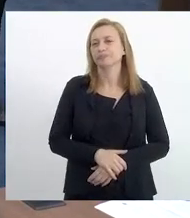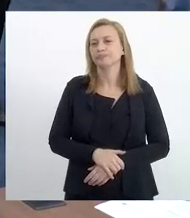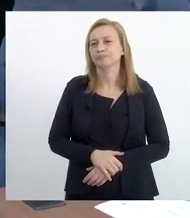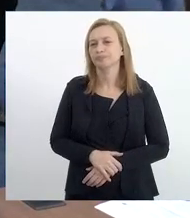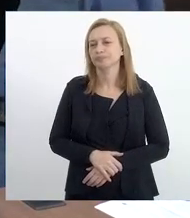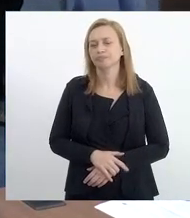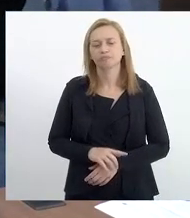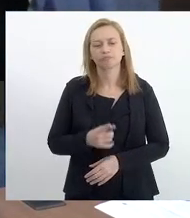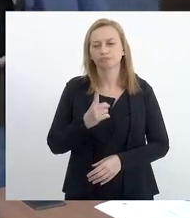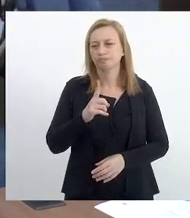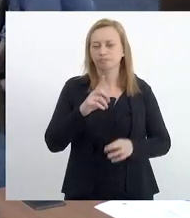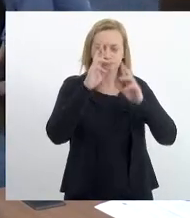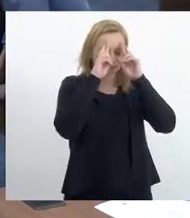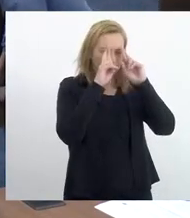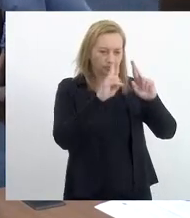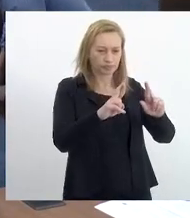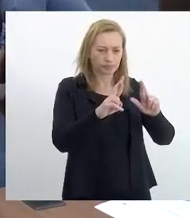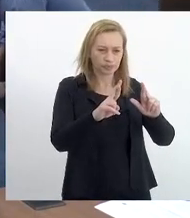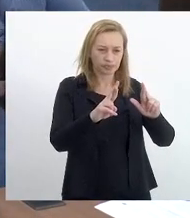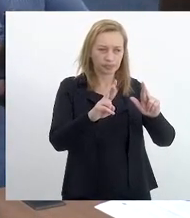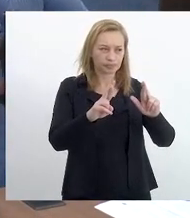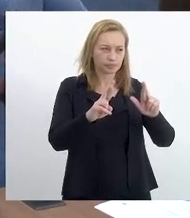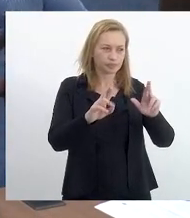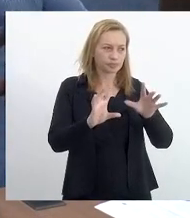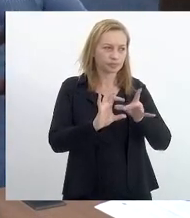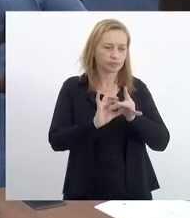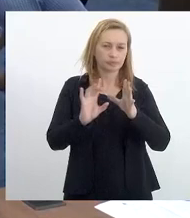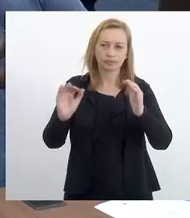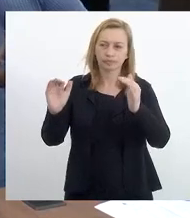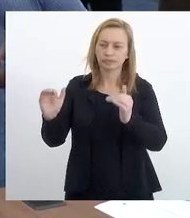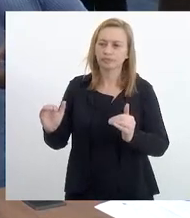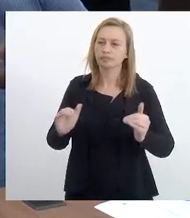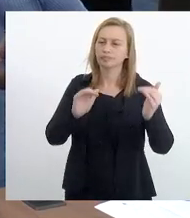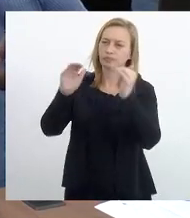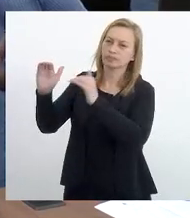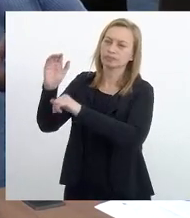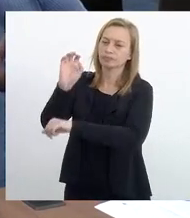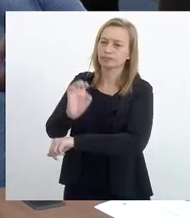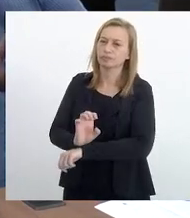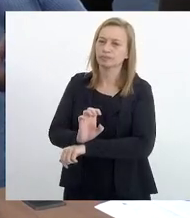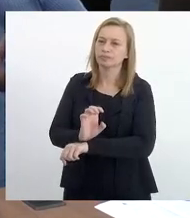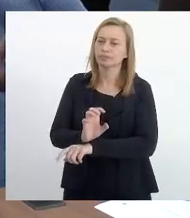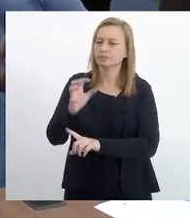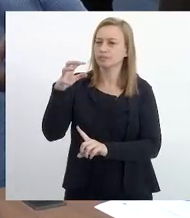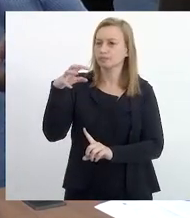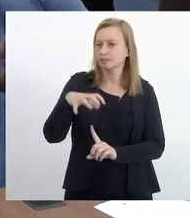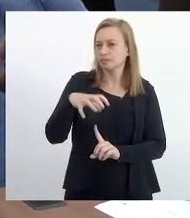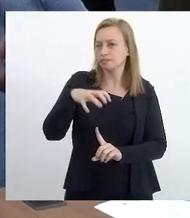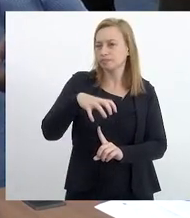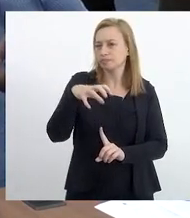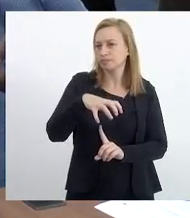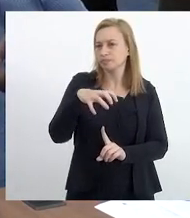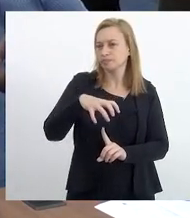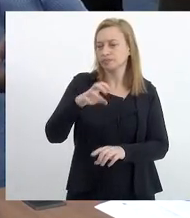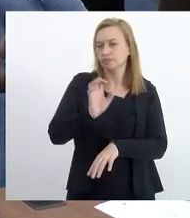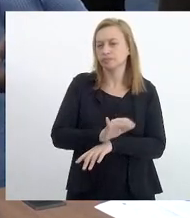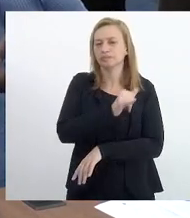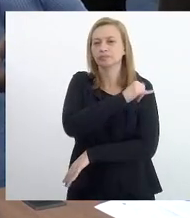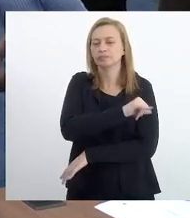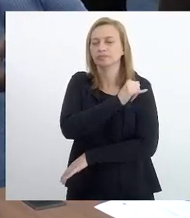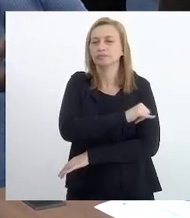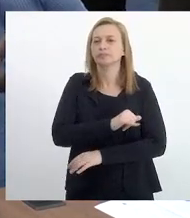não respeita a autonomia e a soberania dos estados, que impõe ao Estado do Rio de Janeiro